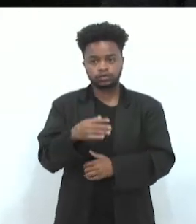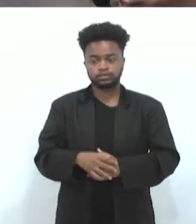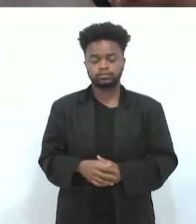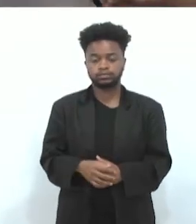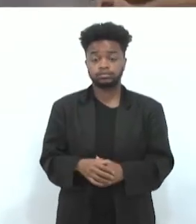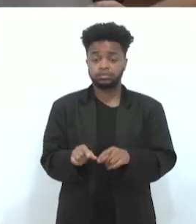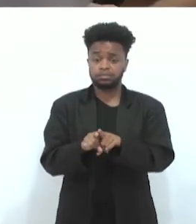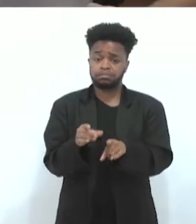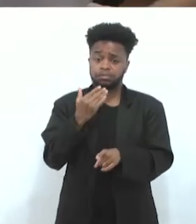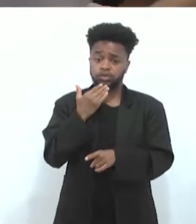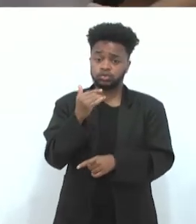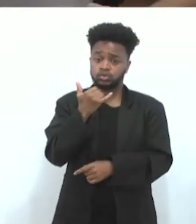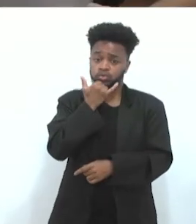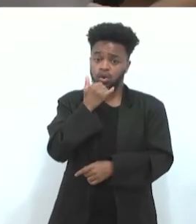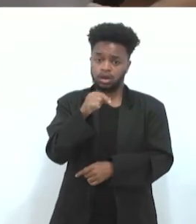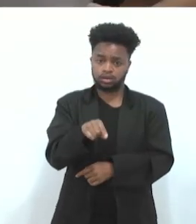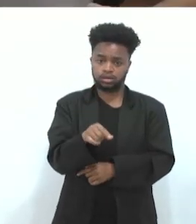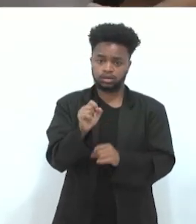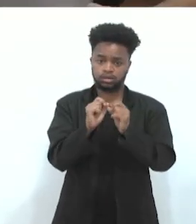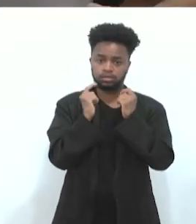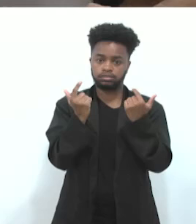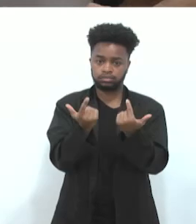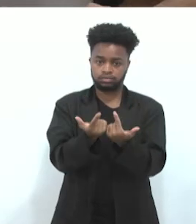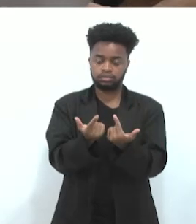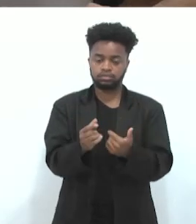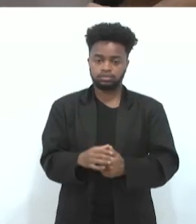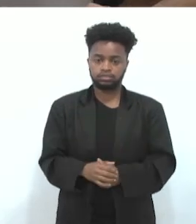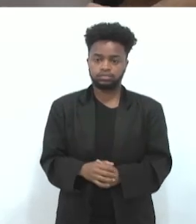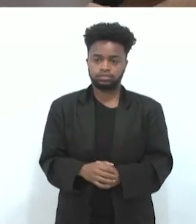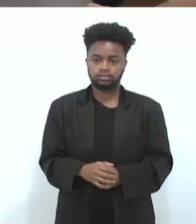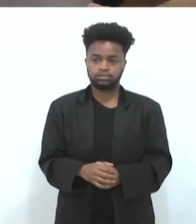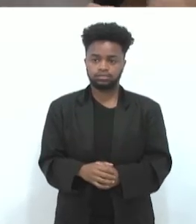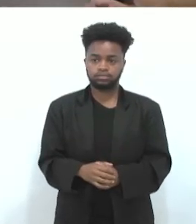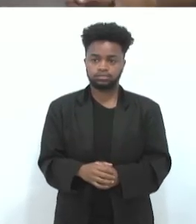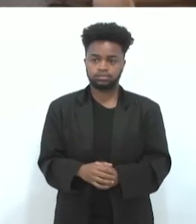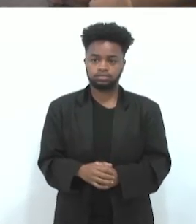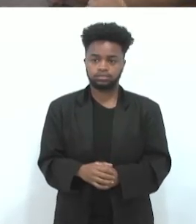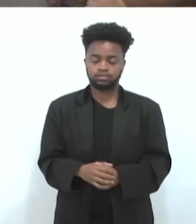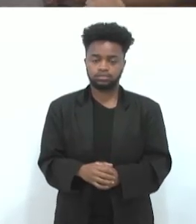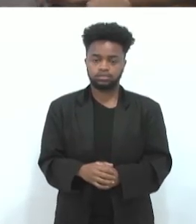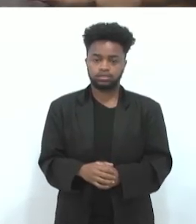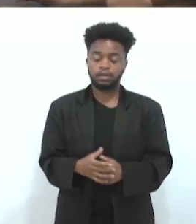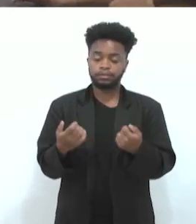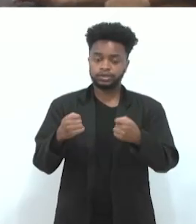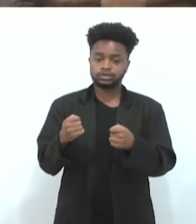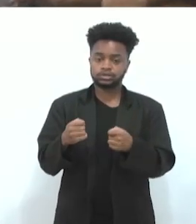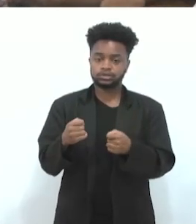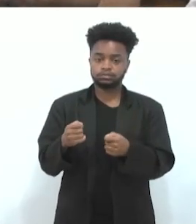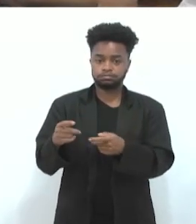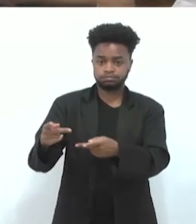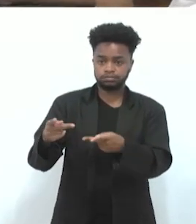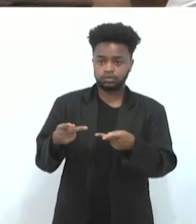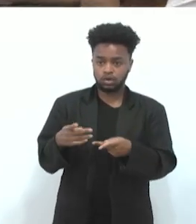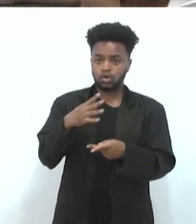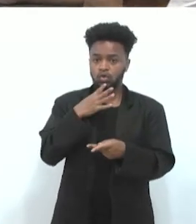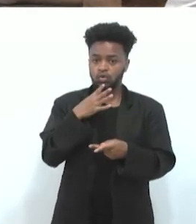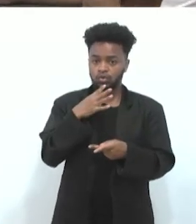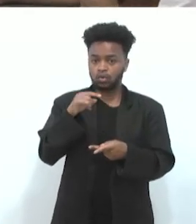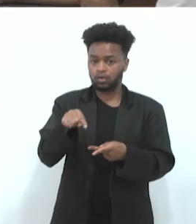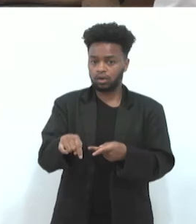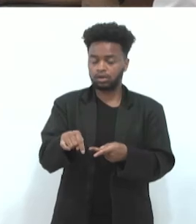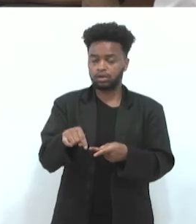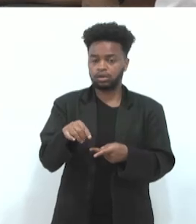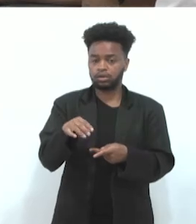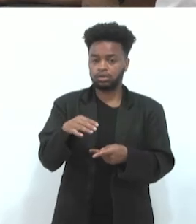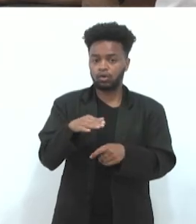casa. isso, Procurador-Geral de Justiça do Estado deve desculpa vim a essa aqui casa. conversar Vim aqui E na a- CCJ. na